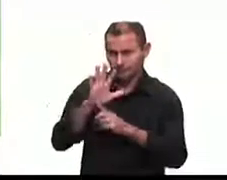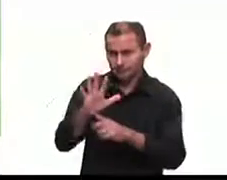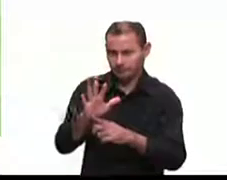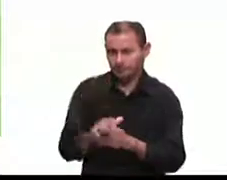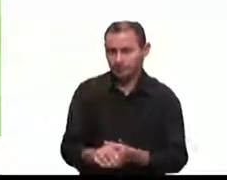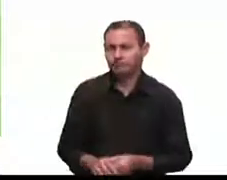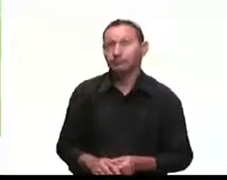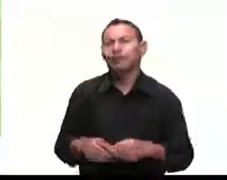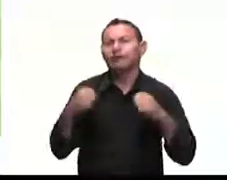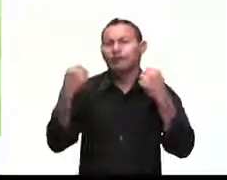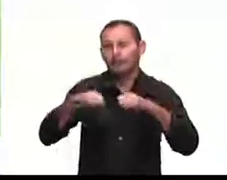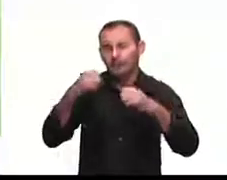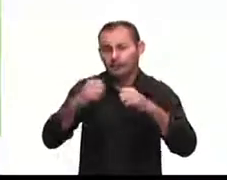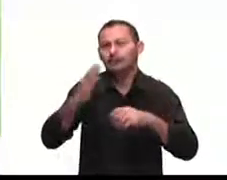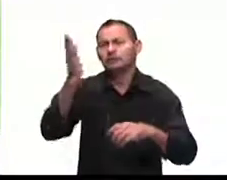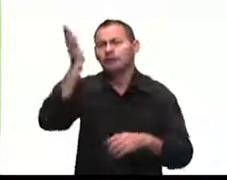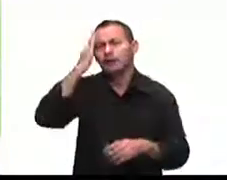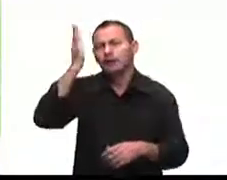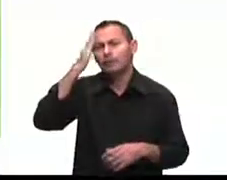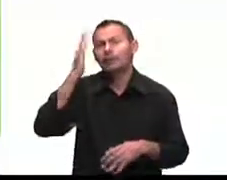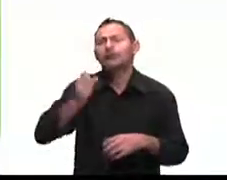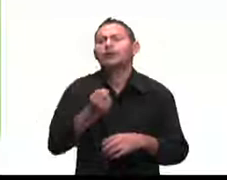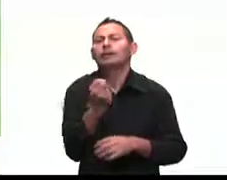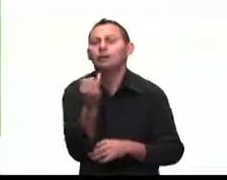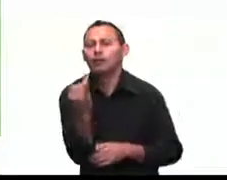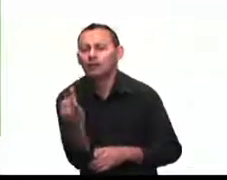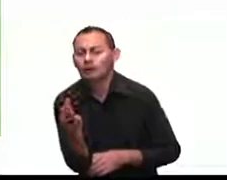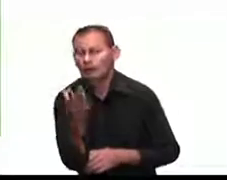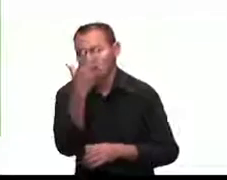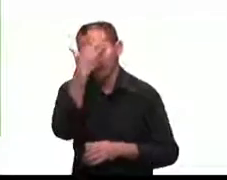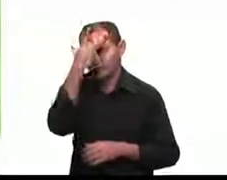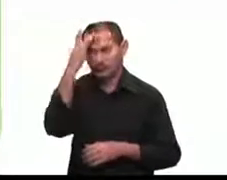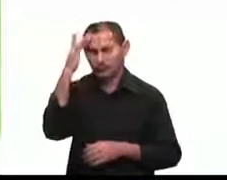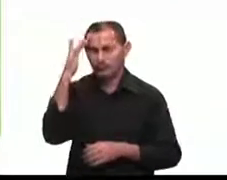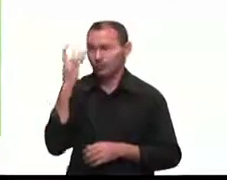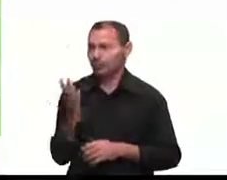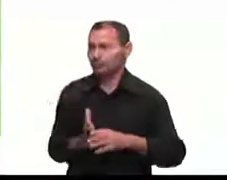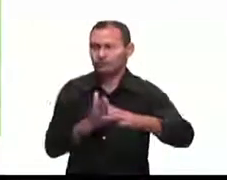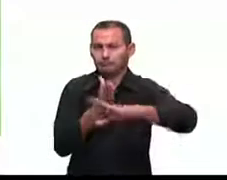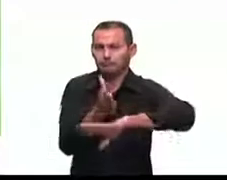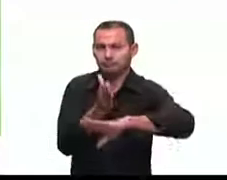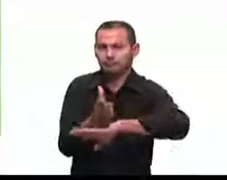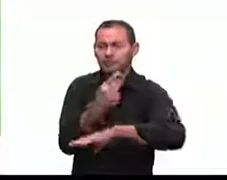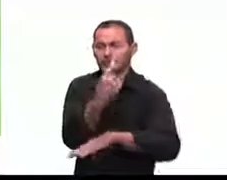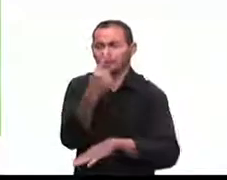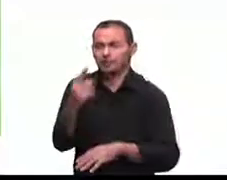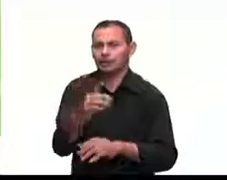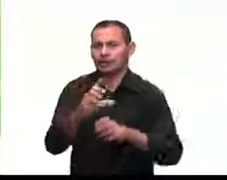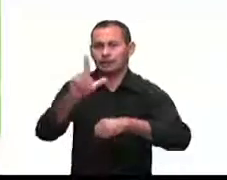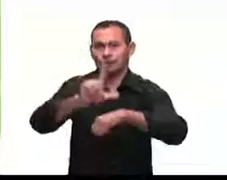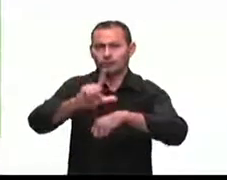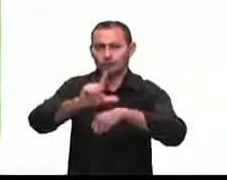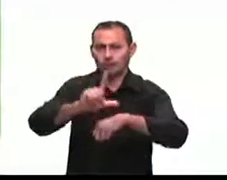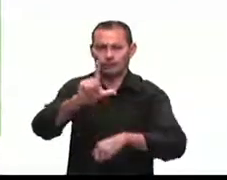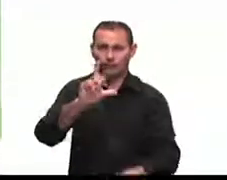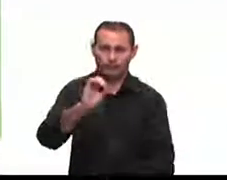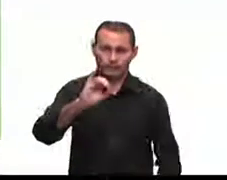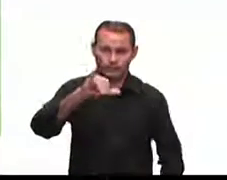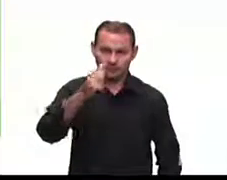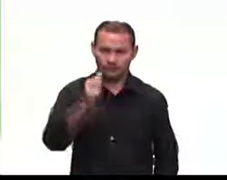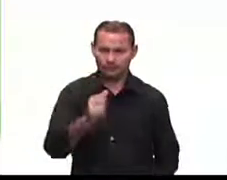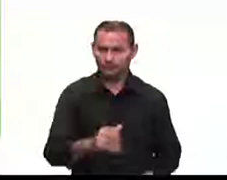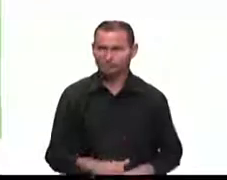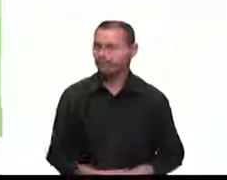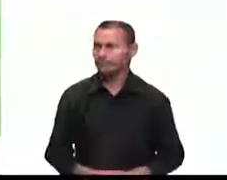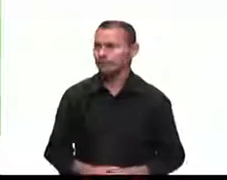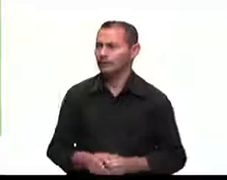situação, eu preciso saber quantas pessoas passam em cada uma dessas lojas.